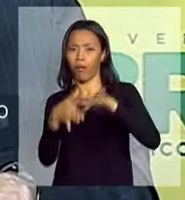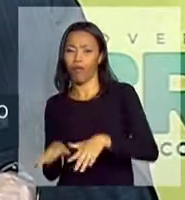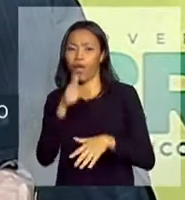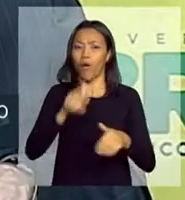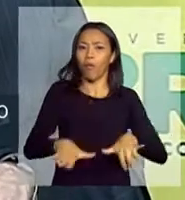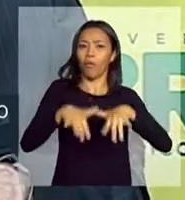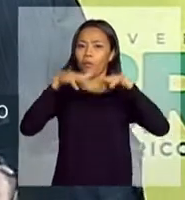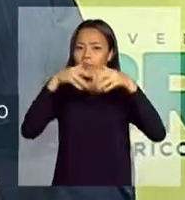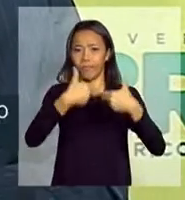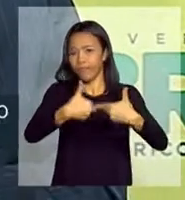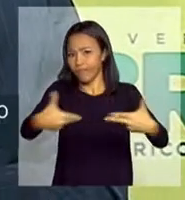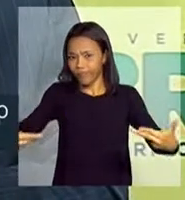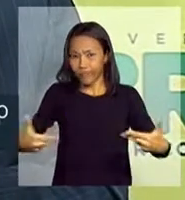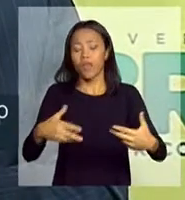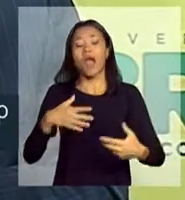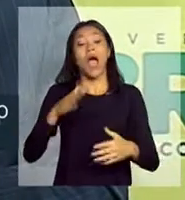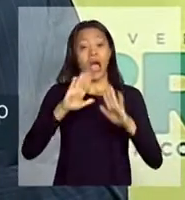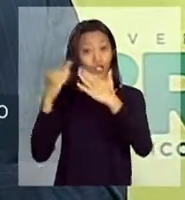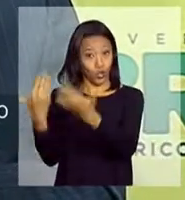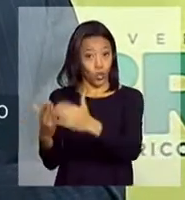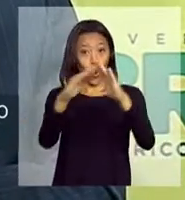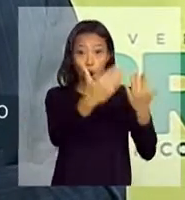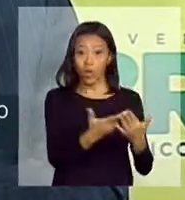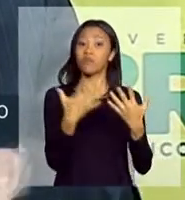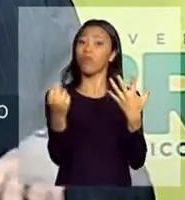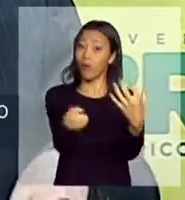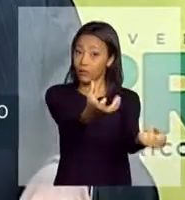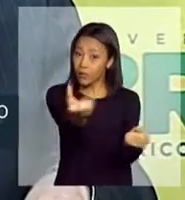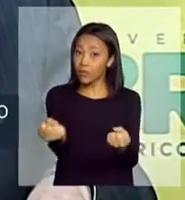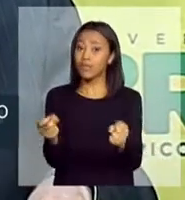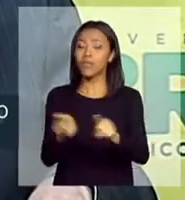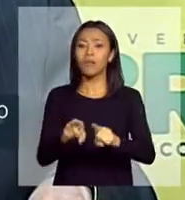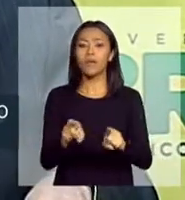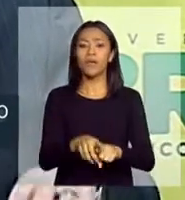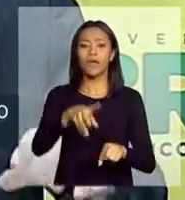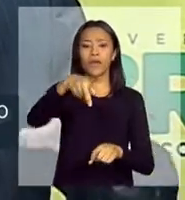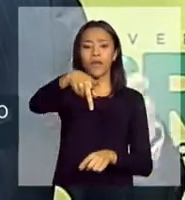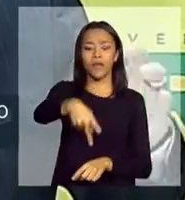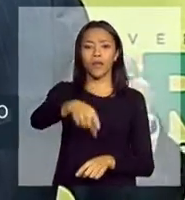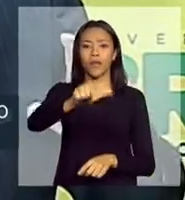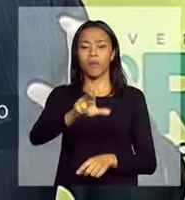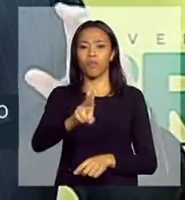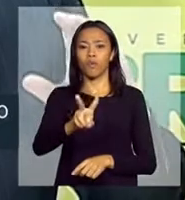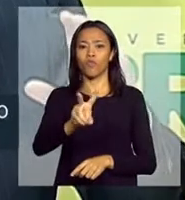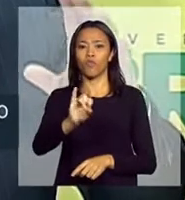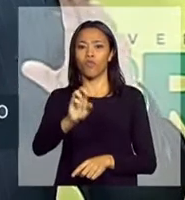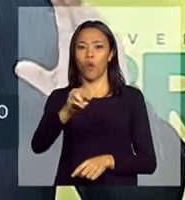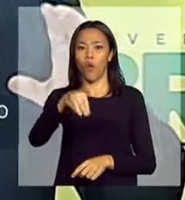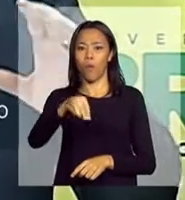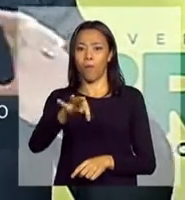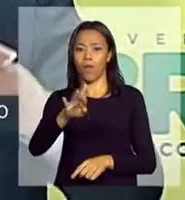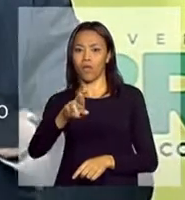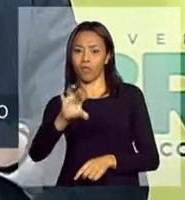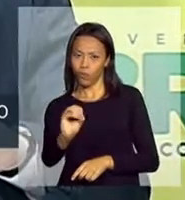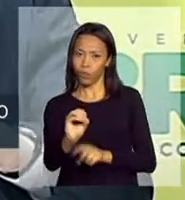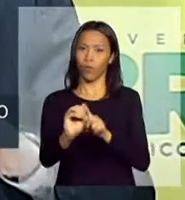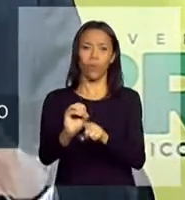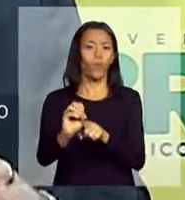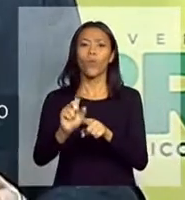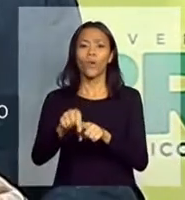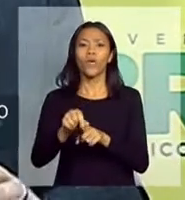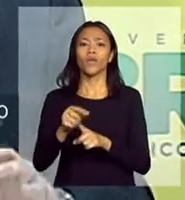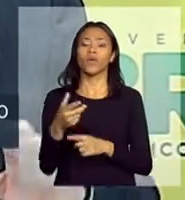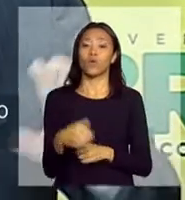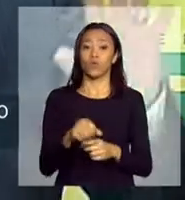podem entrar e nós vamos trabalhar nessas escolas inclusive os pluviômetros porque o cemaden que faz a gestão de